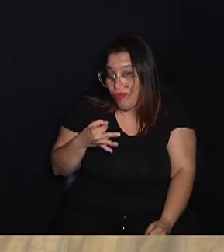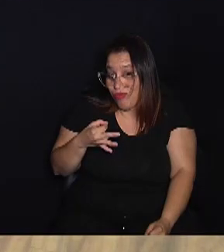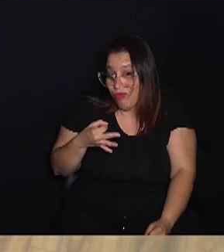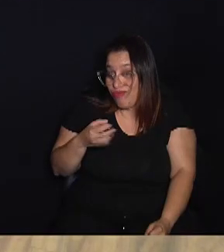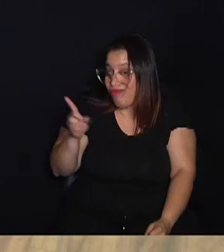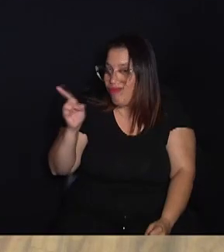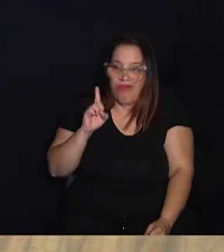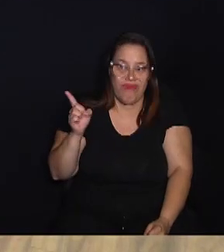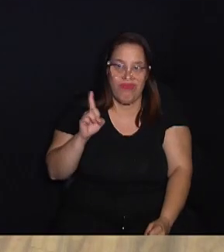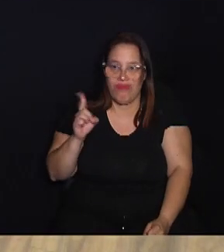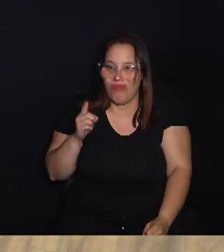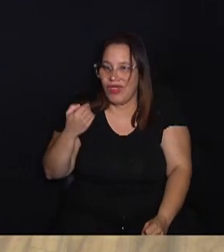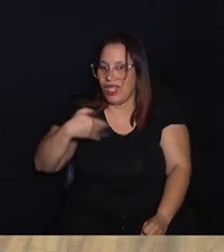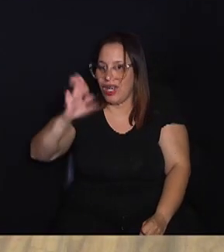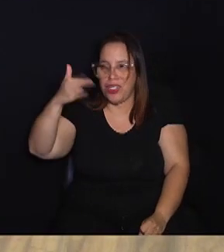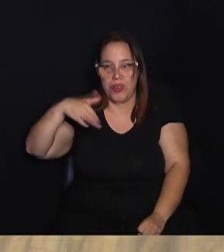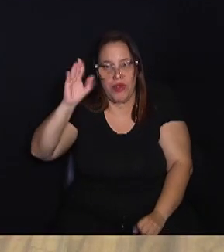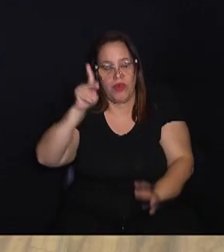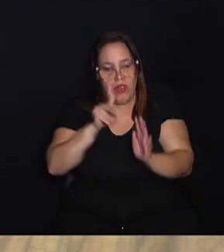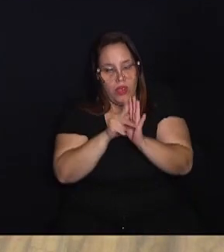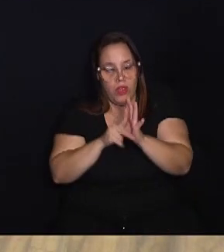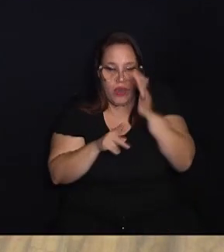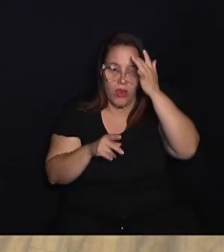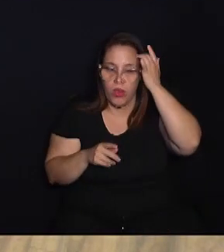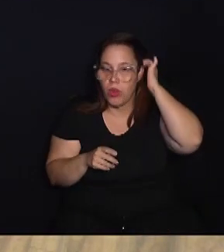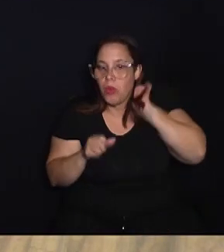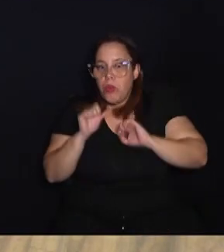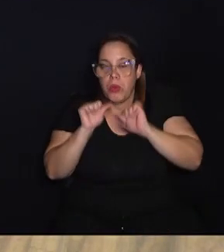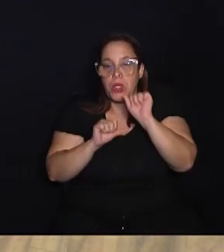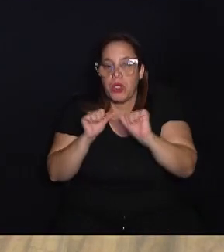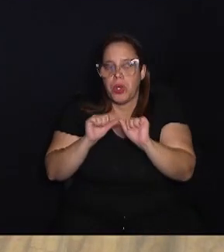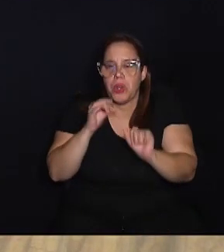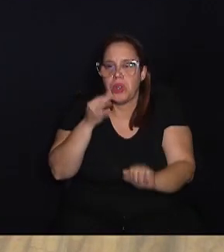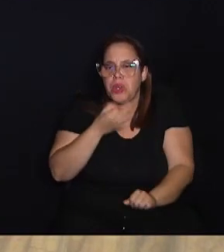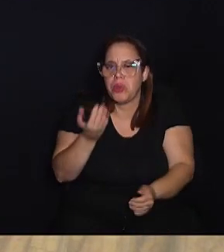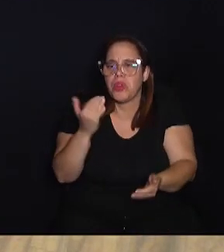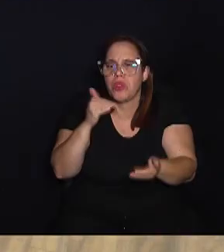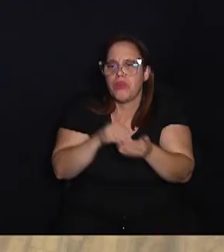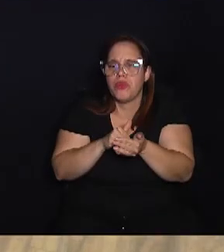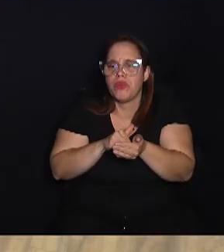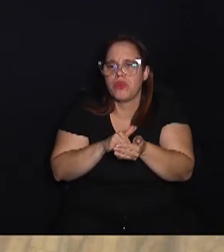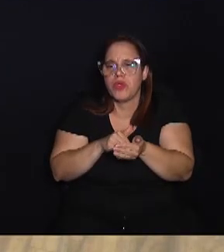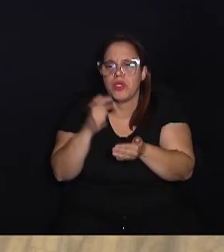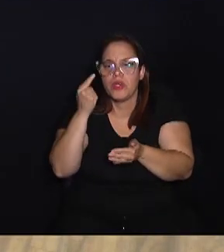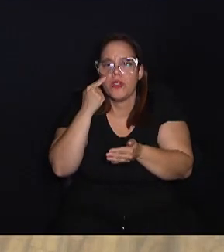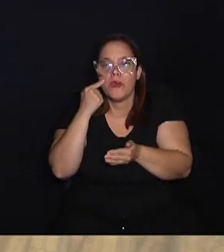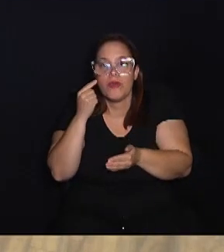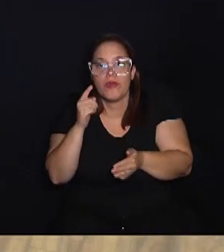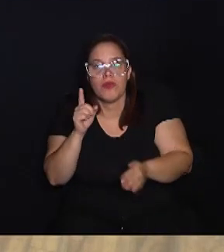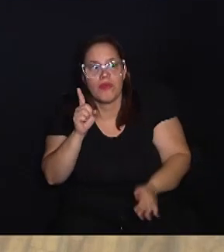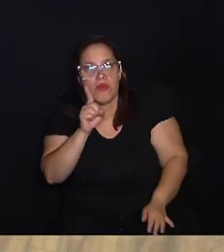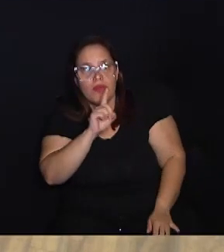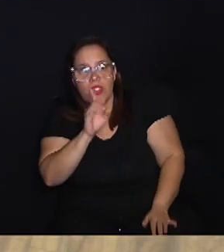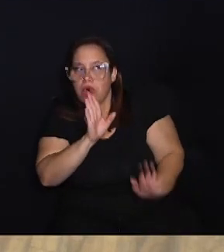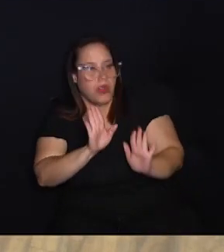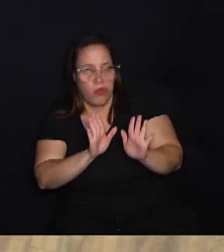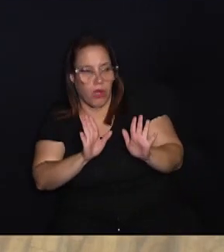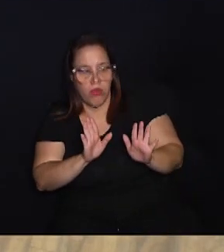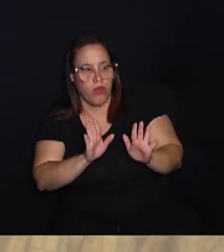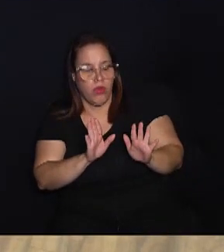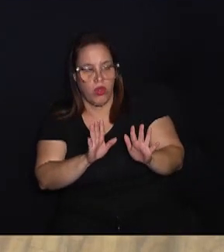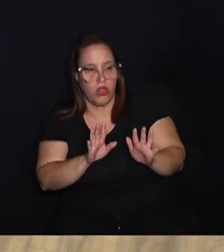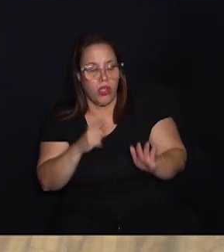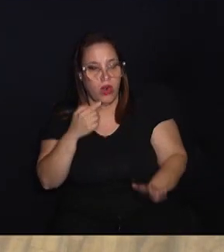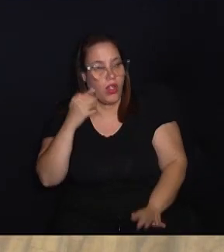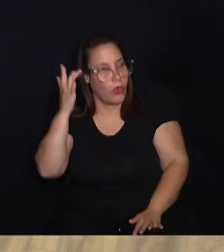não deveria ir para frente esse tipo de projeto? Mudou de opinião de lá para cá? Como é que você ainda enxerga essa questão? Eu mantenho. Eu acho que a